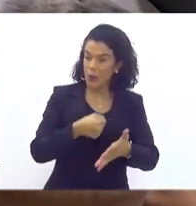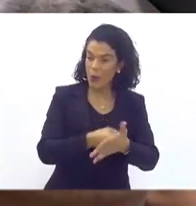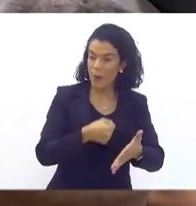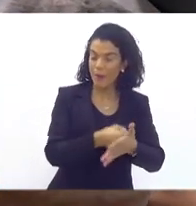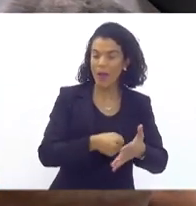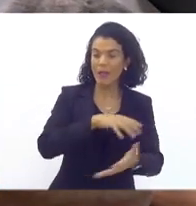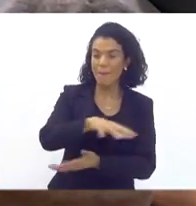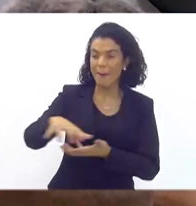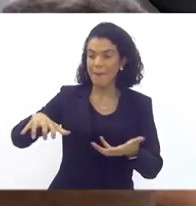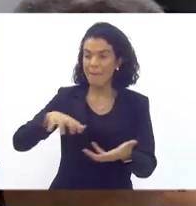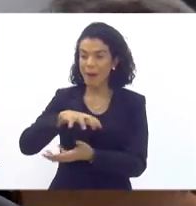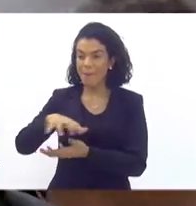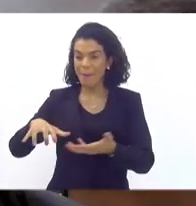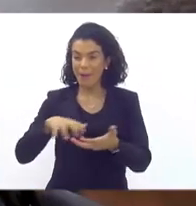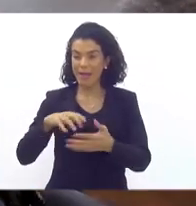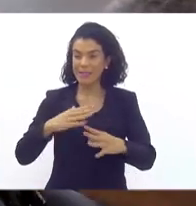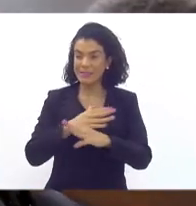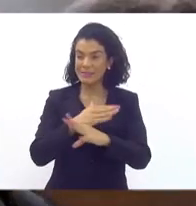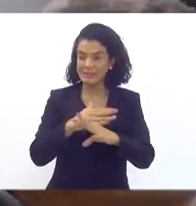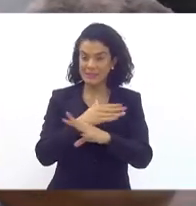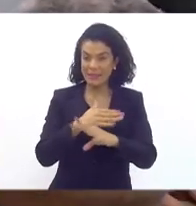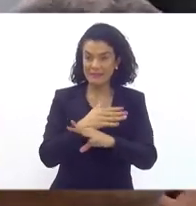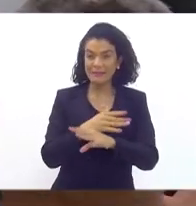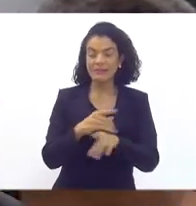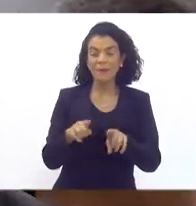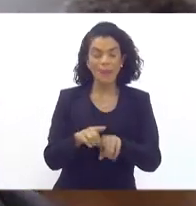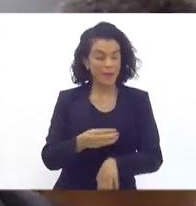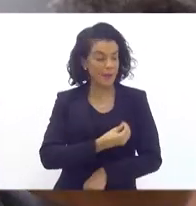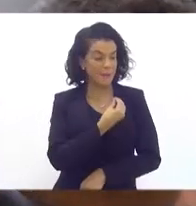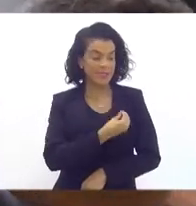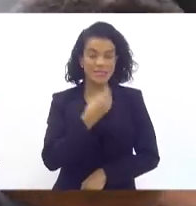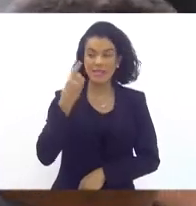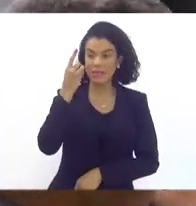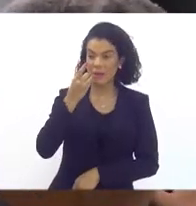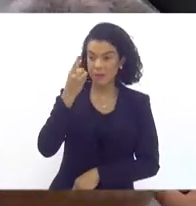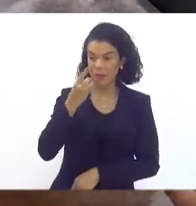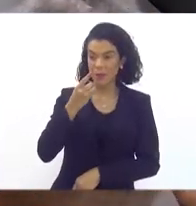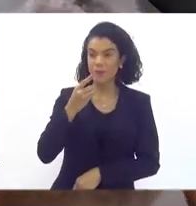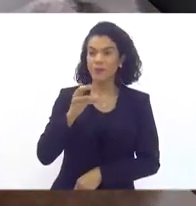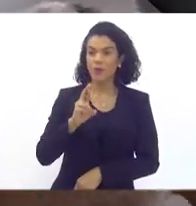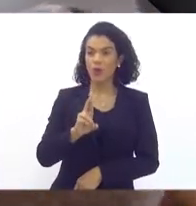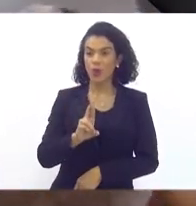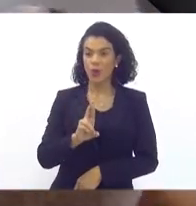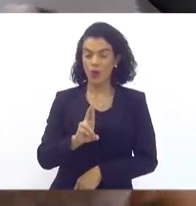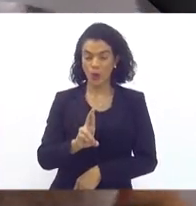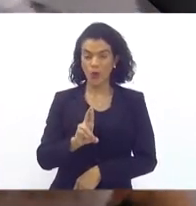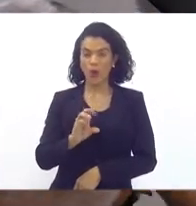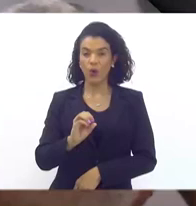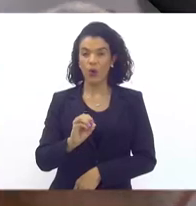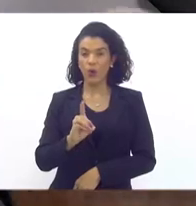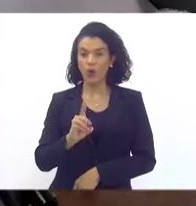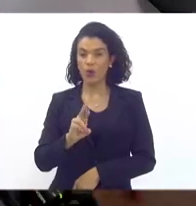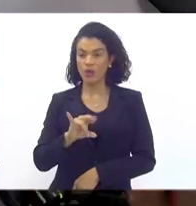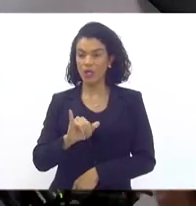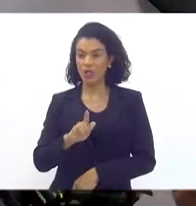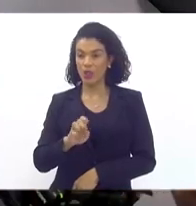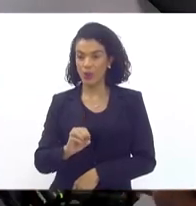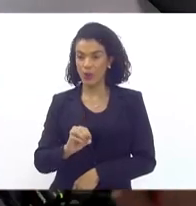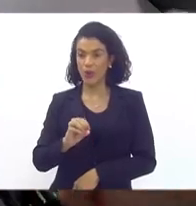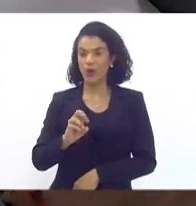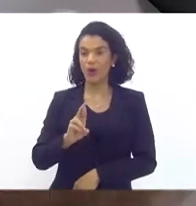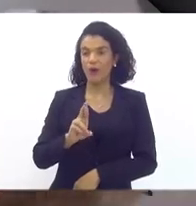a desordem Urbana e contando com a presença dos Senhores deputados Rodrigo Amorim Deputado Guilherme